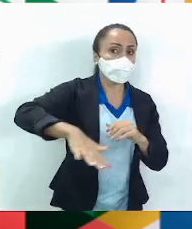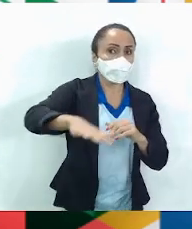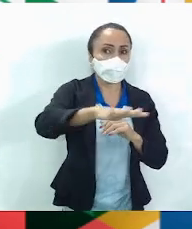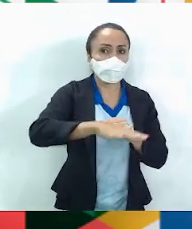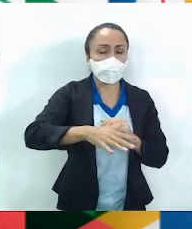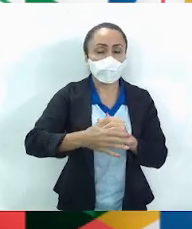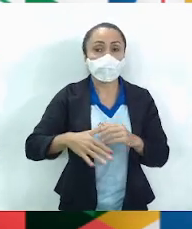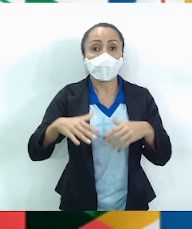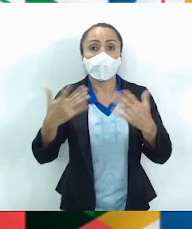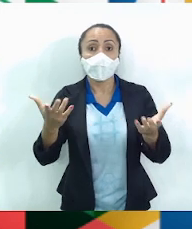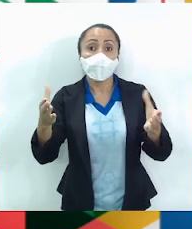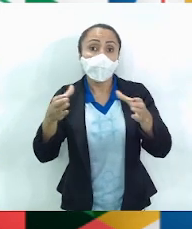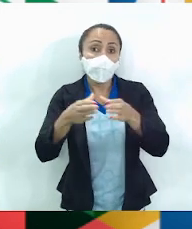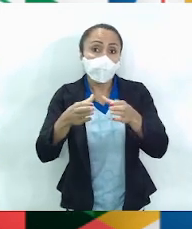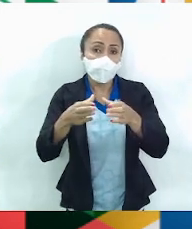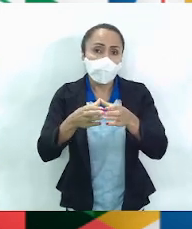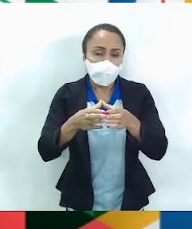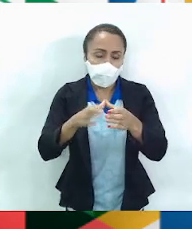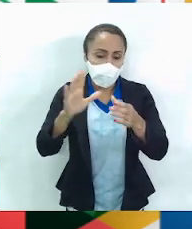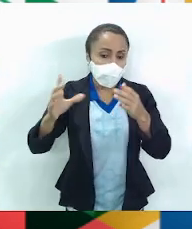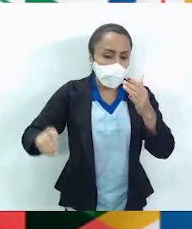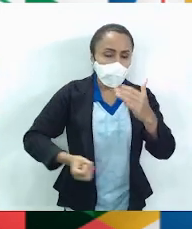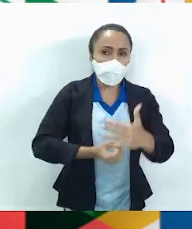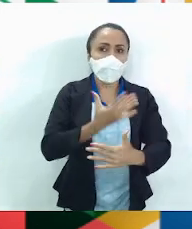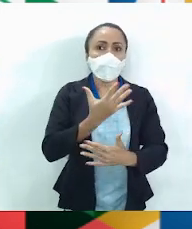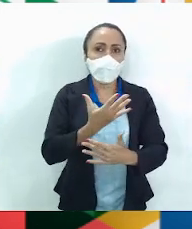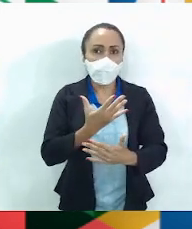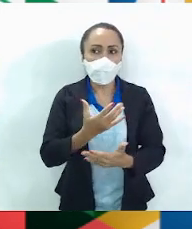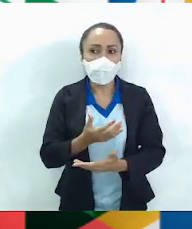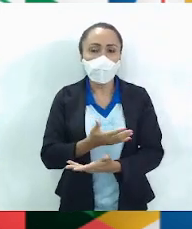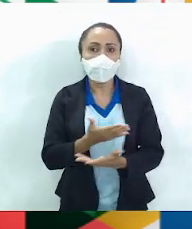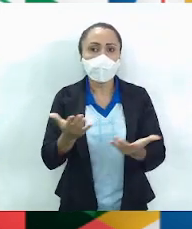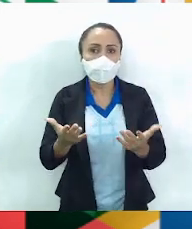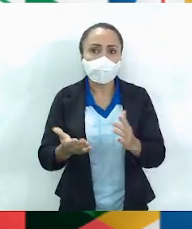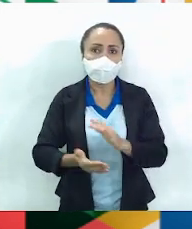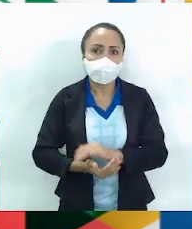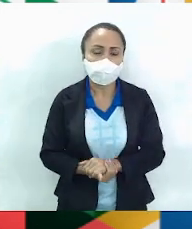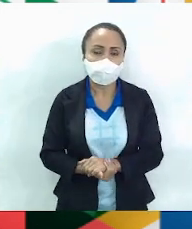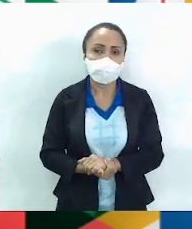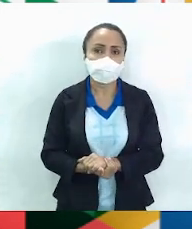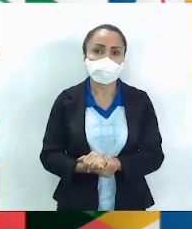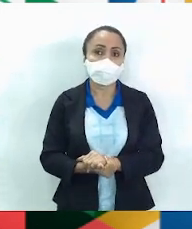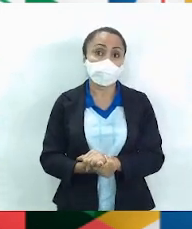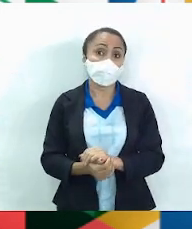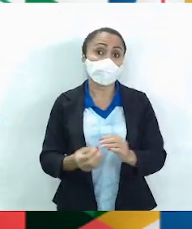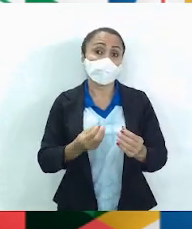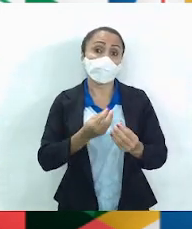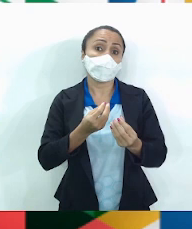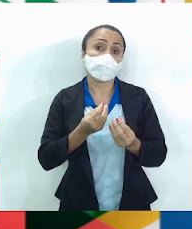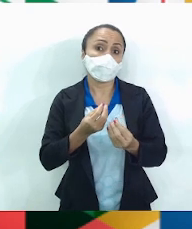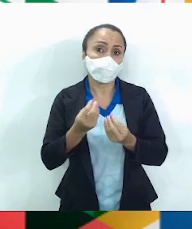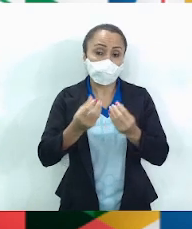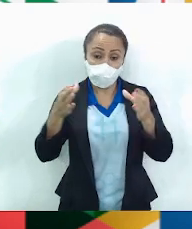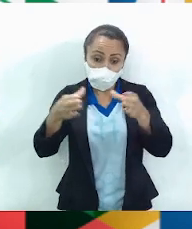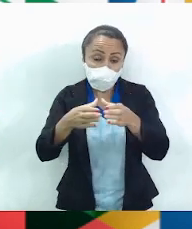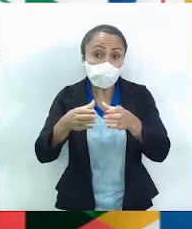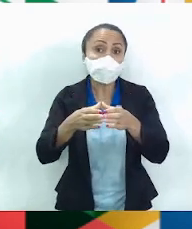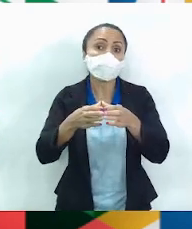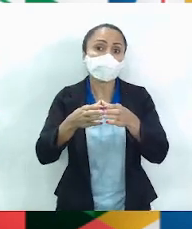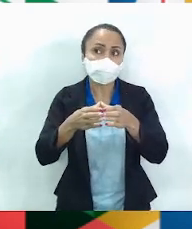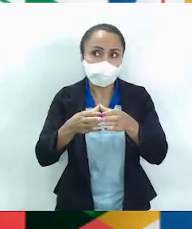qual foi o grupo terrorista que surgiu mediante a esse